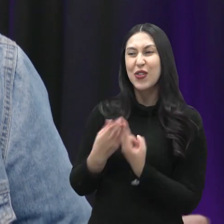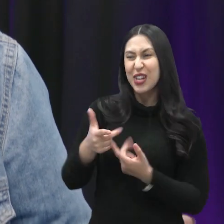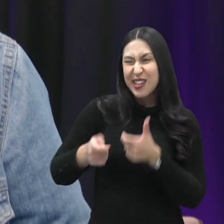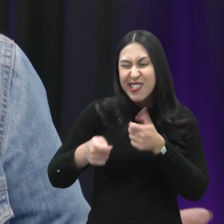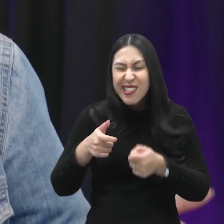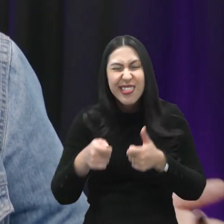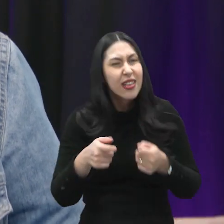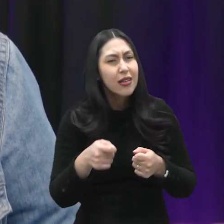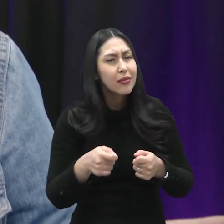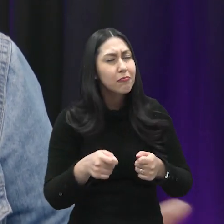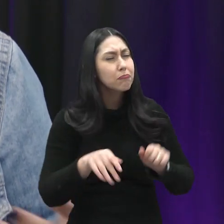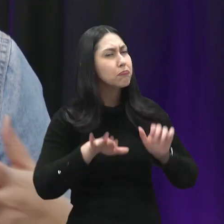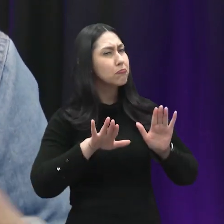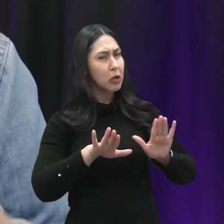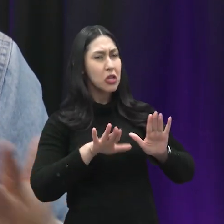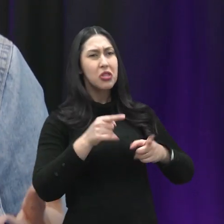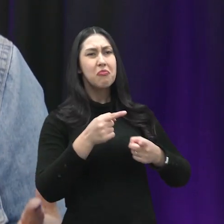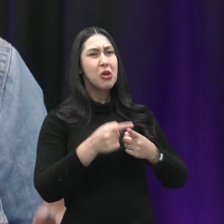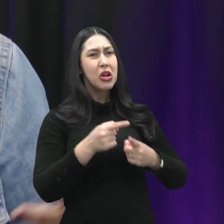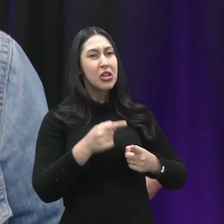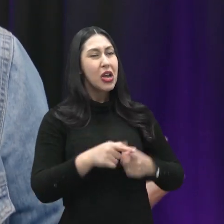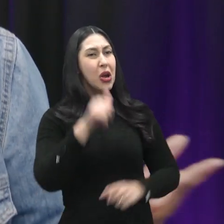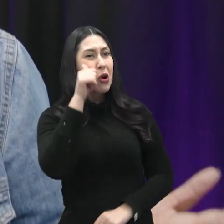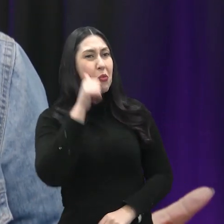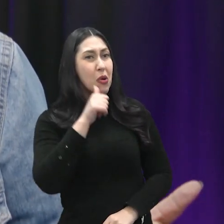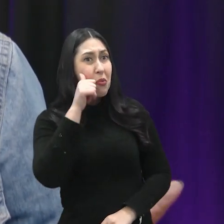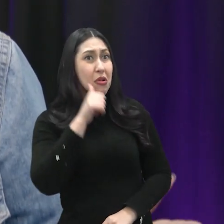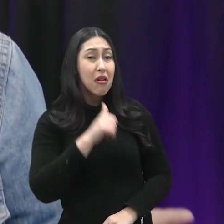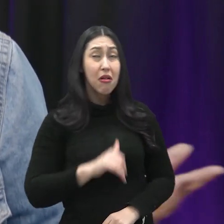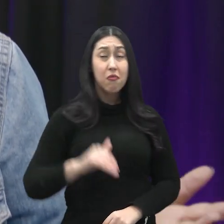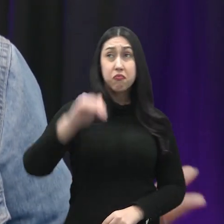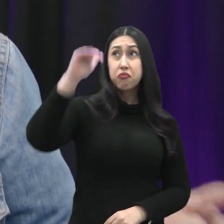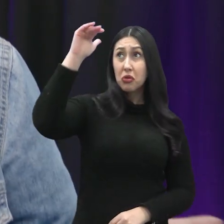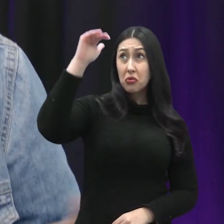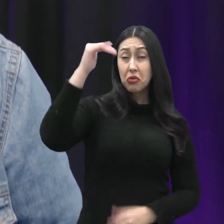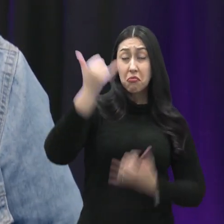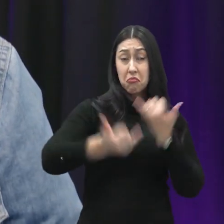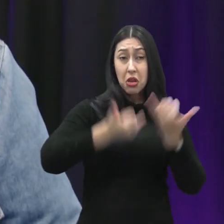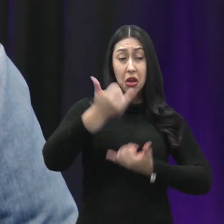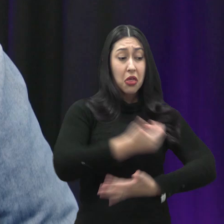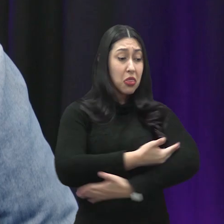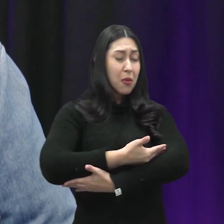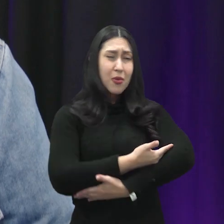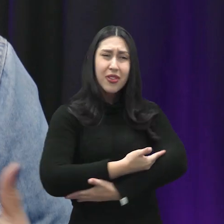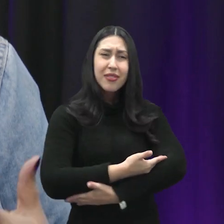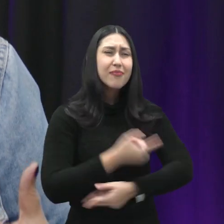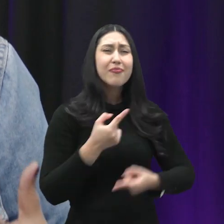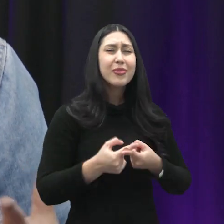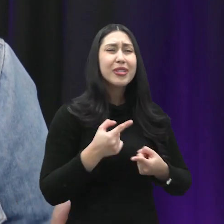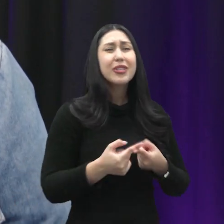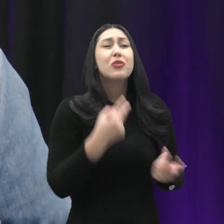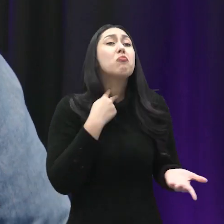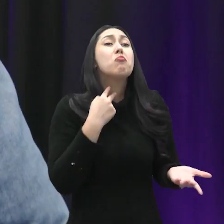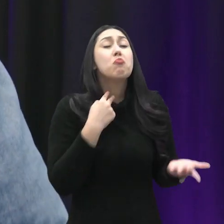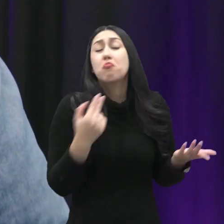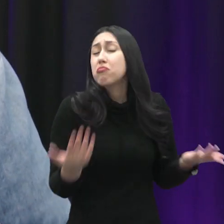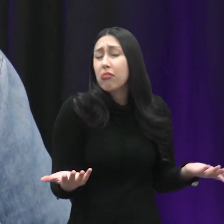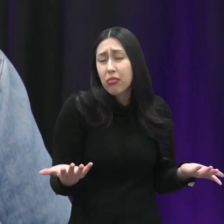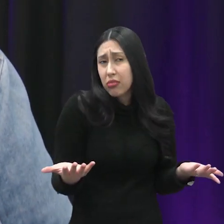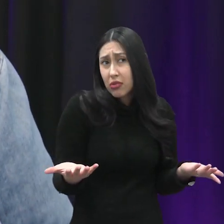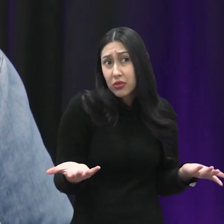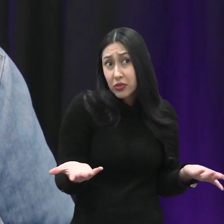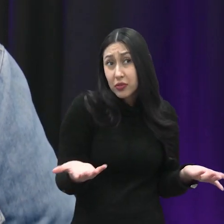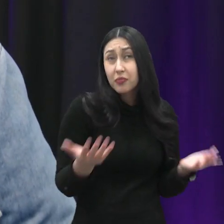né? Então, por que que é tão incomum ver uma mulher adulta brincando de boneca, né? O que que tem de